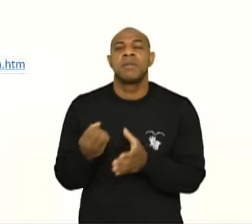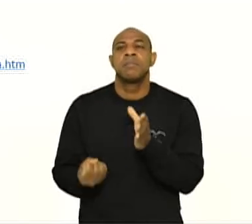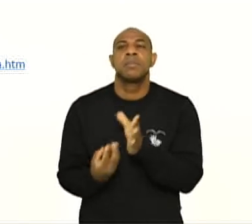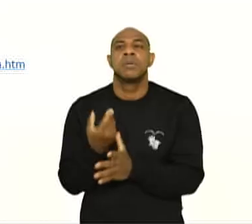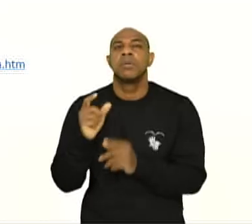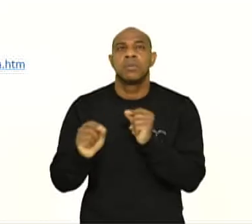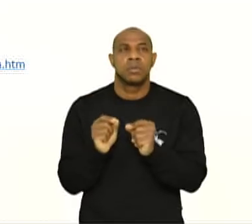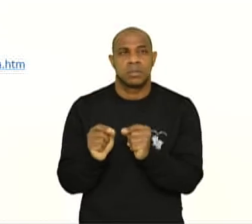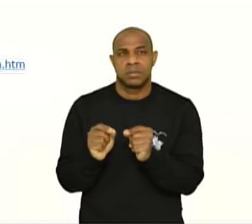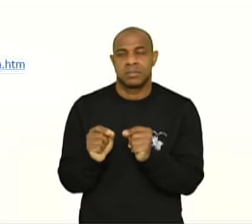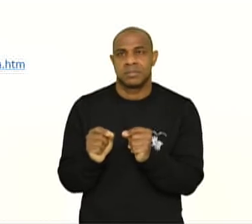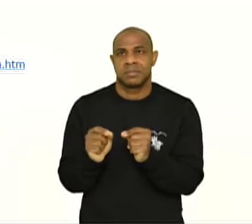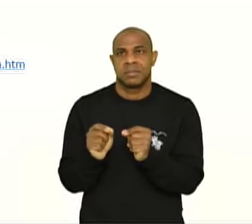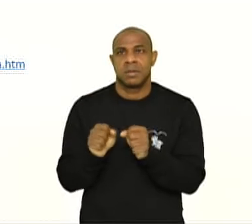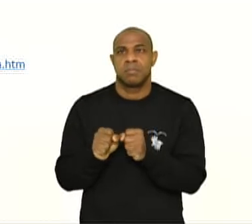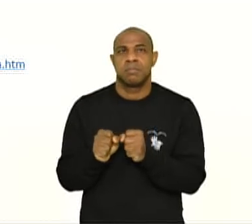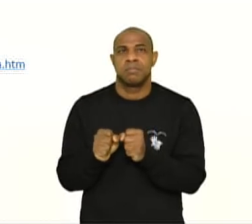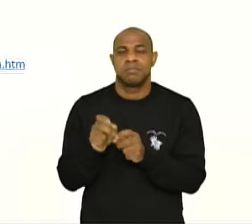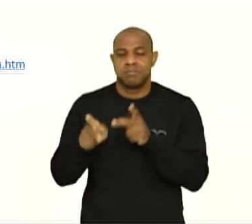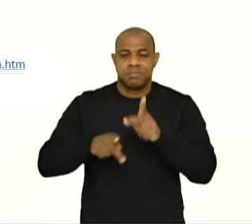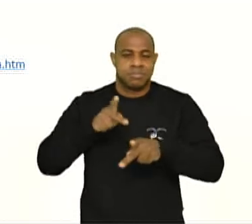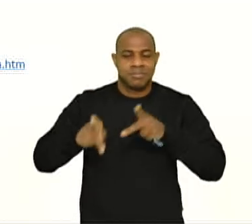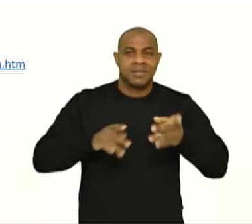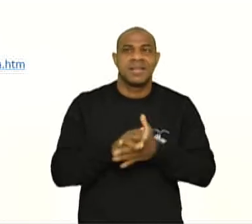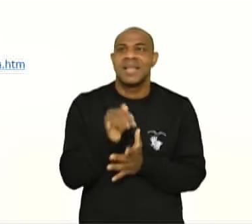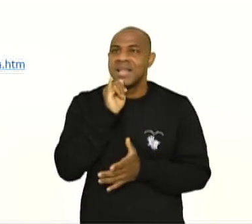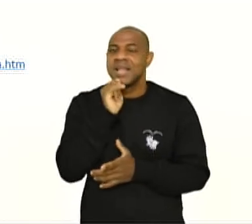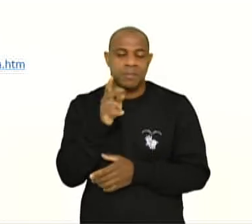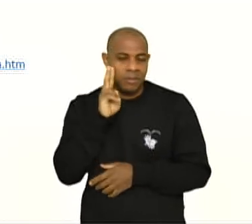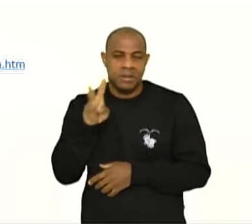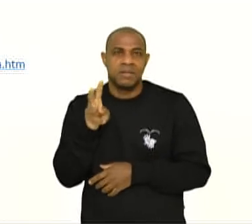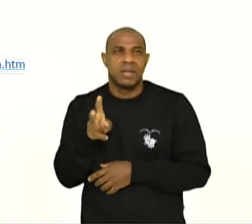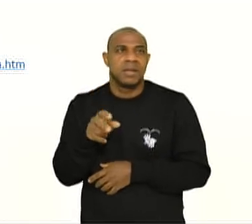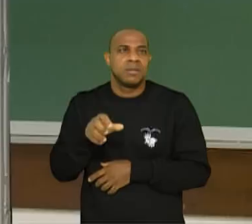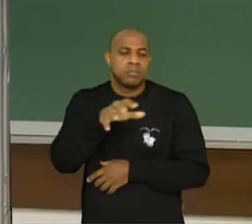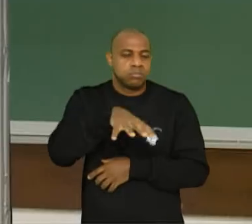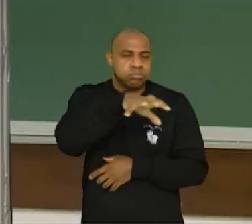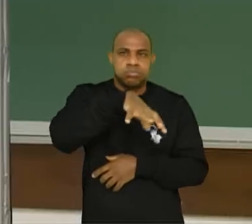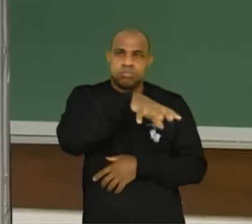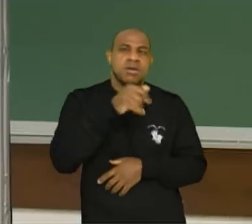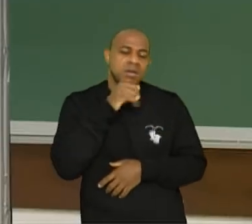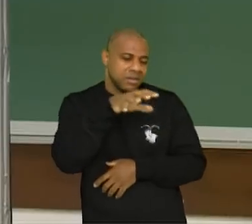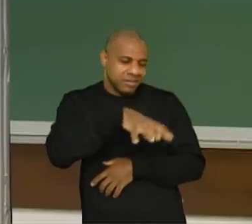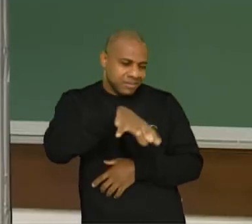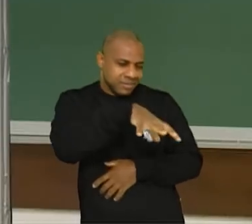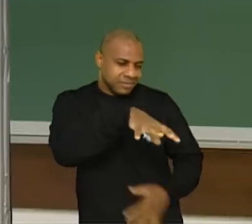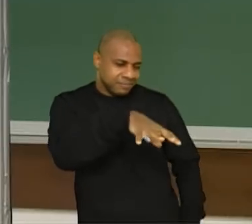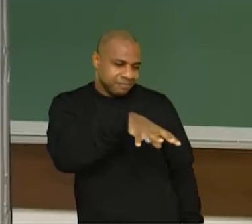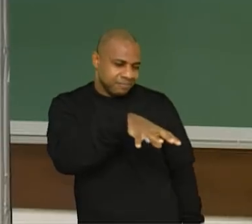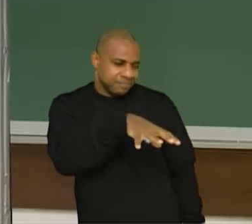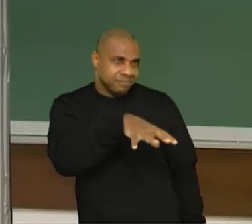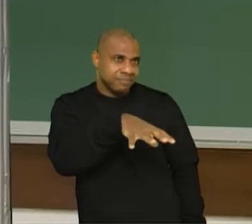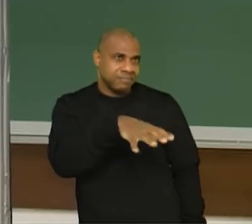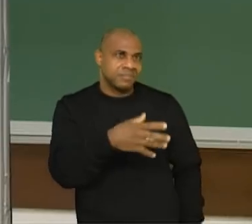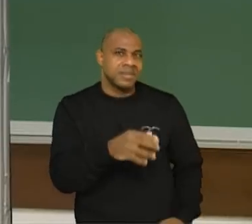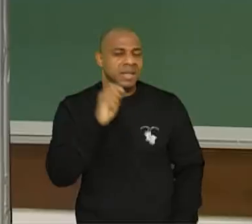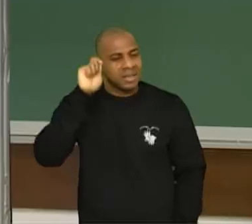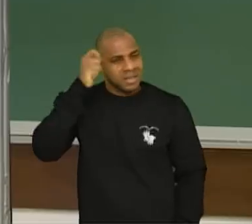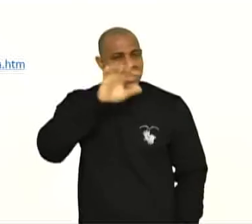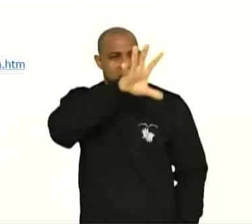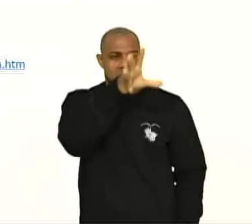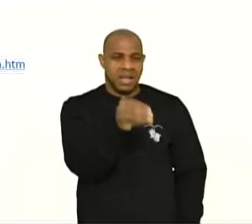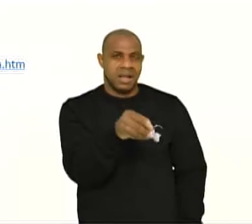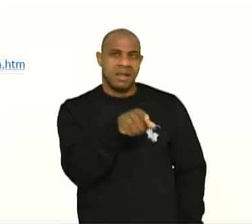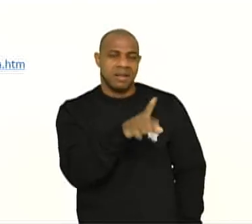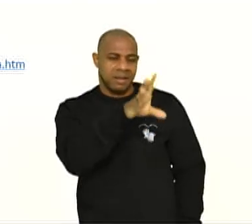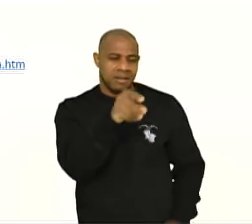daí, no caso, a população. Então, quando você olha lá numa determinada região, né? Vamos supor, na savana africana lá, por